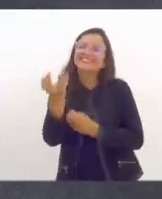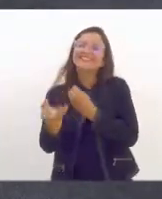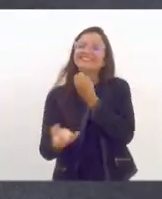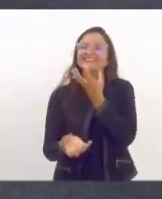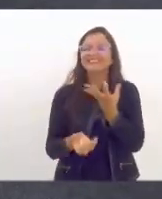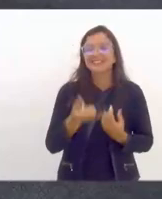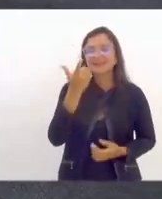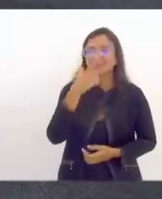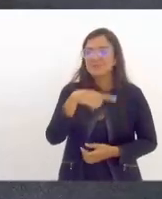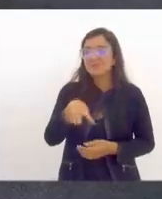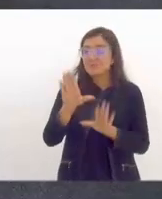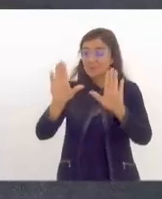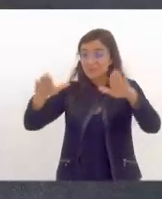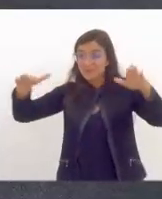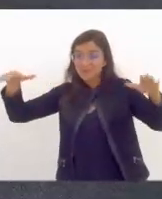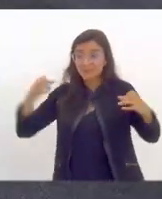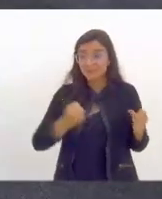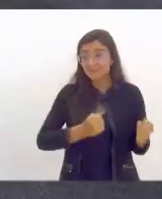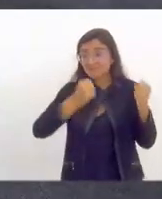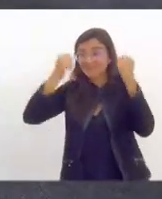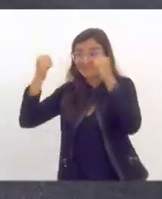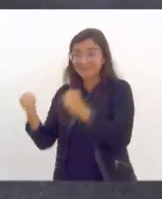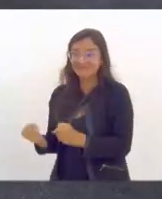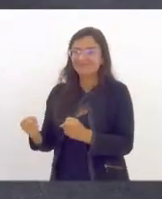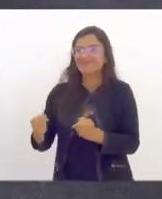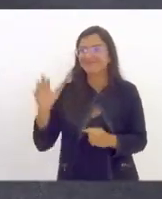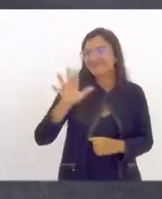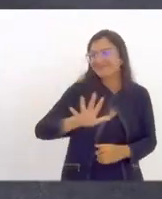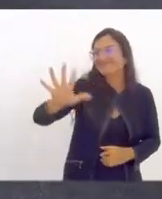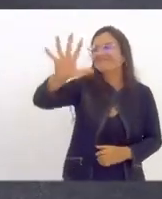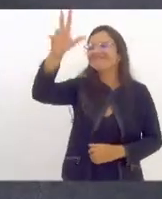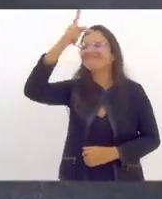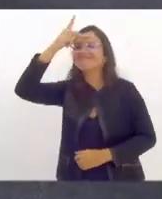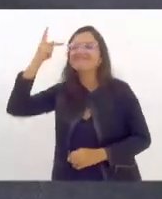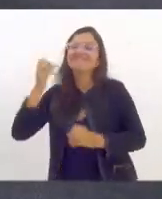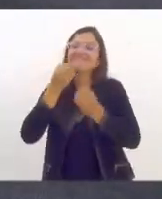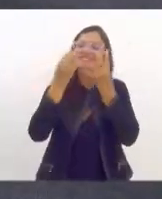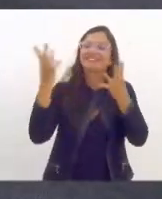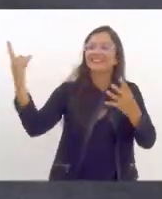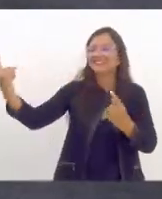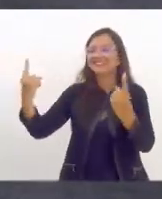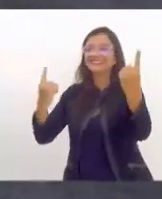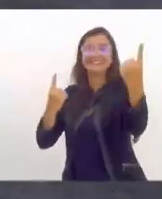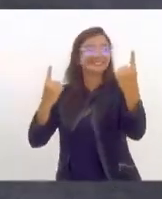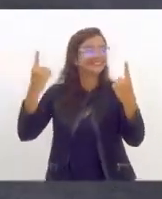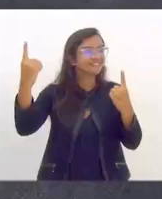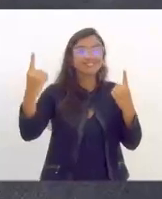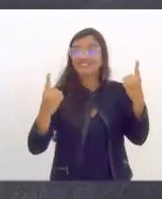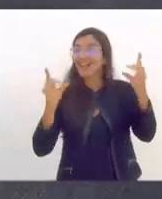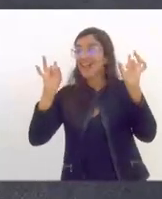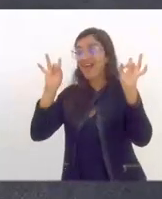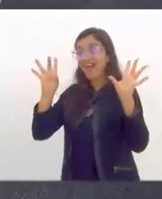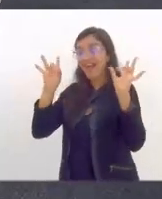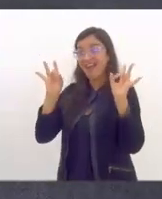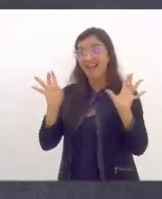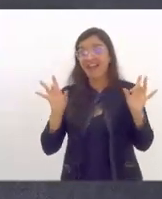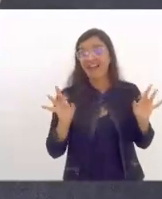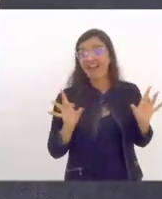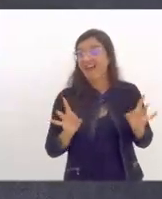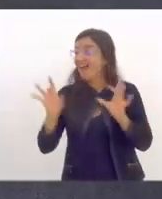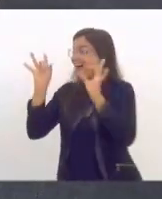alô alô autoridade na favela tem gente boa e também tem